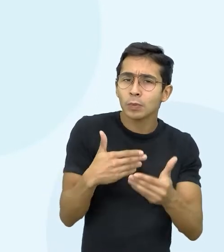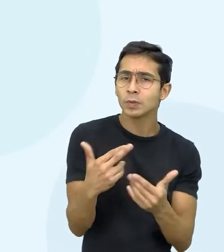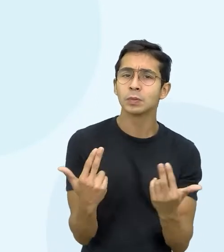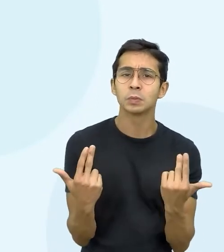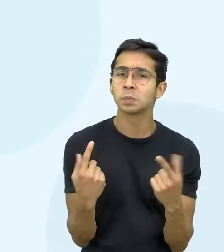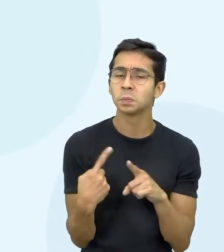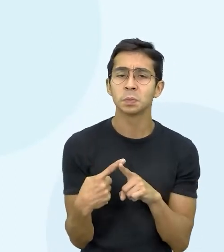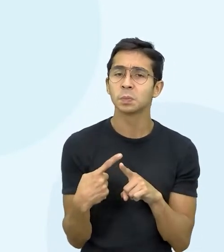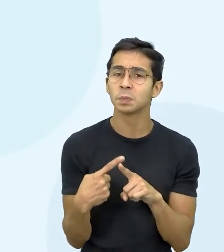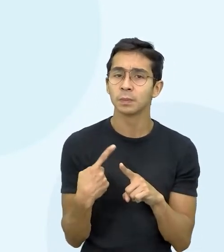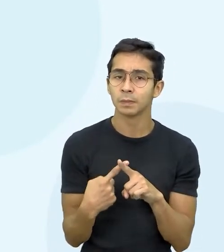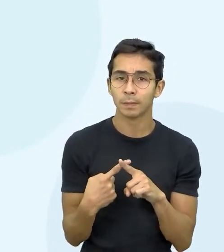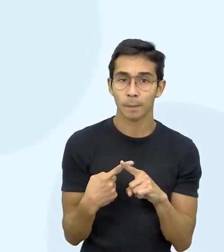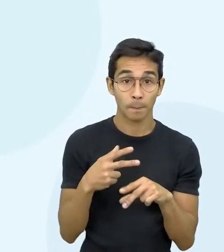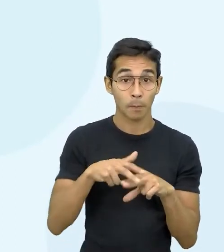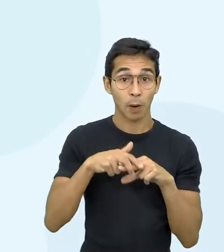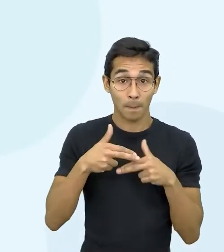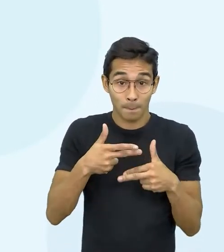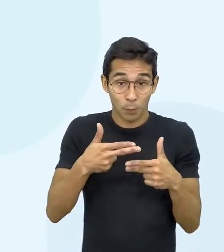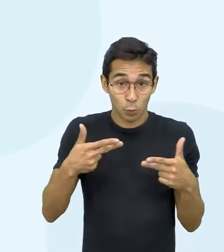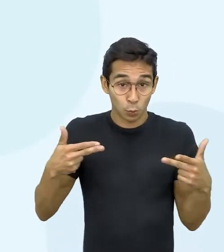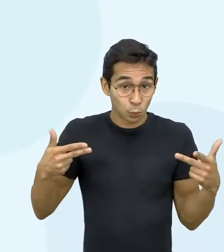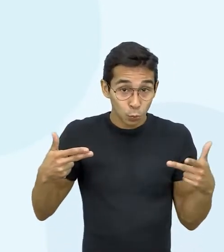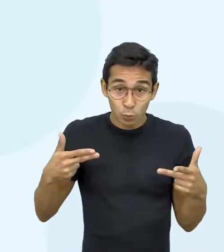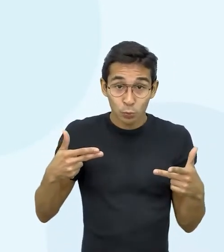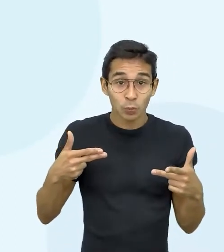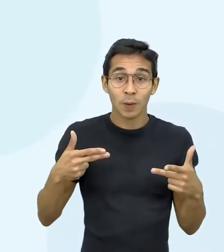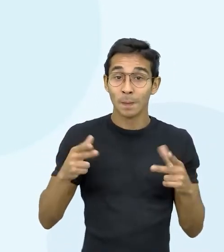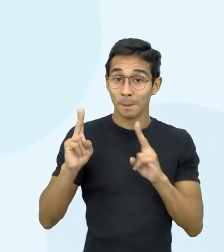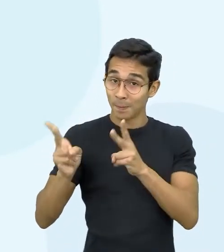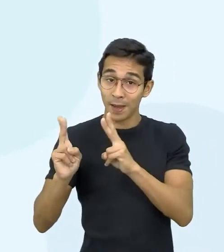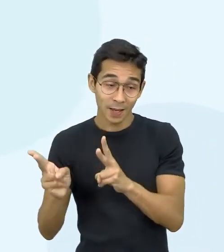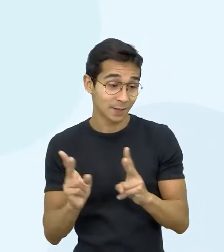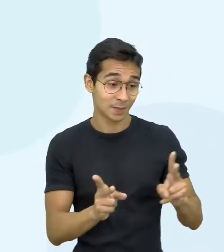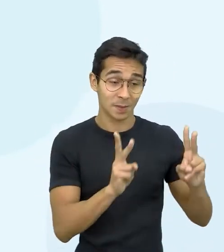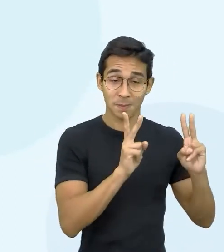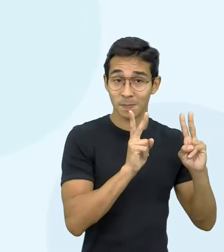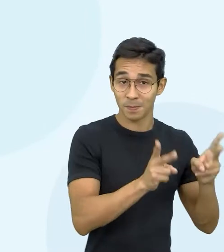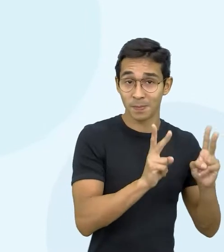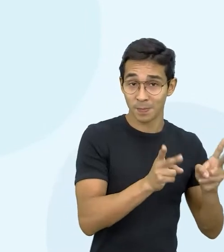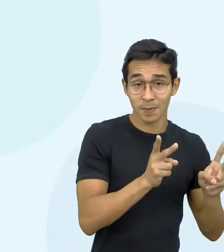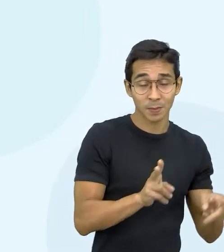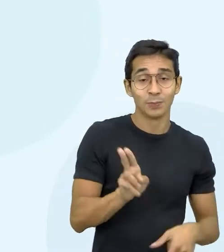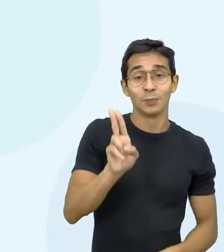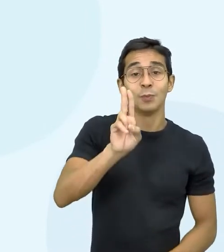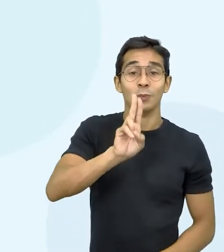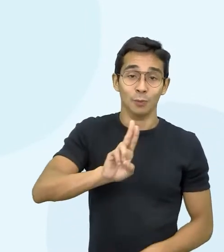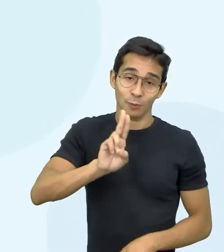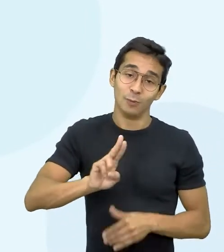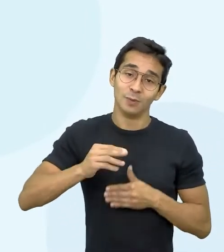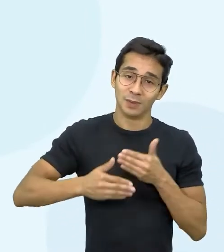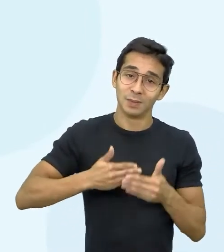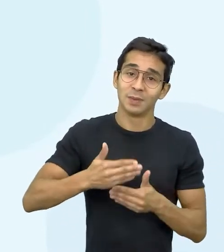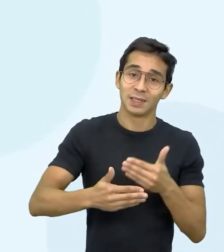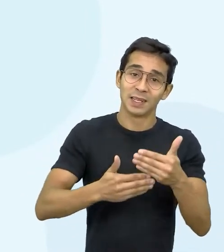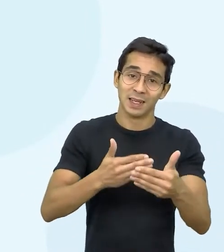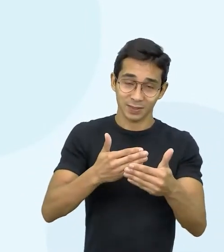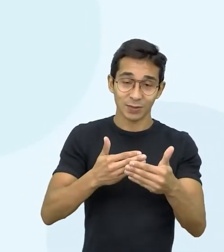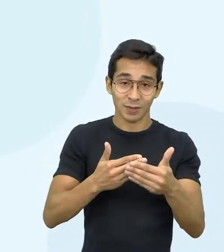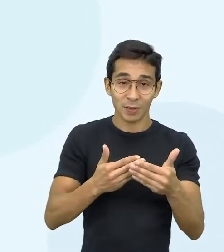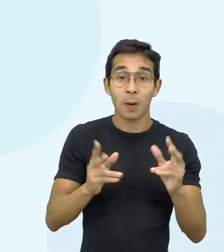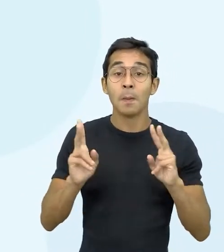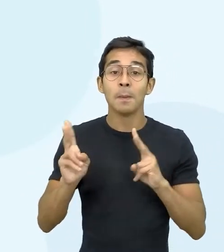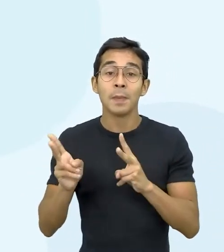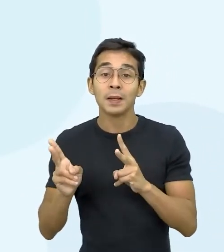Porque todos os reagentes e produtos que foram obtidos ou que foram utilizados no processo, eles estão no estado